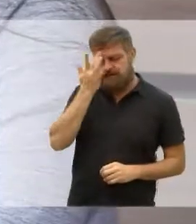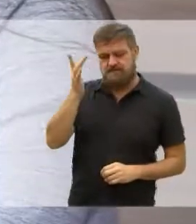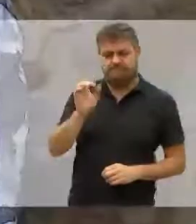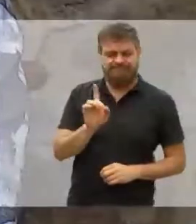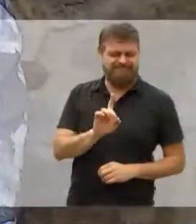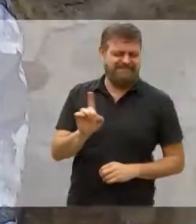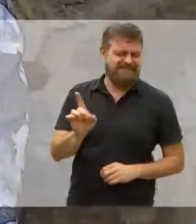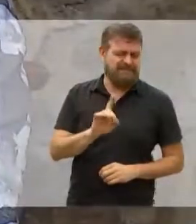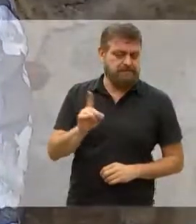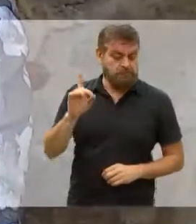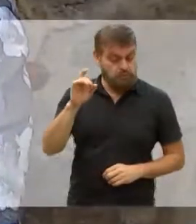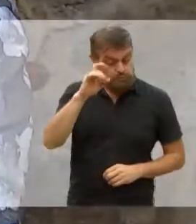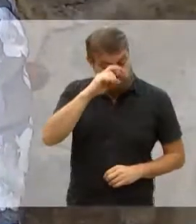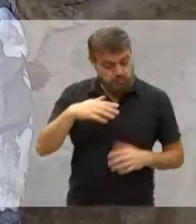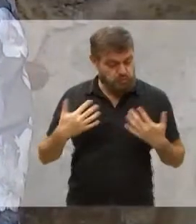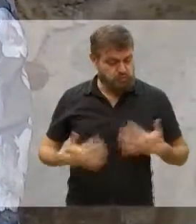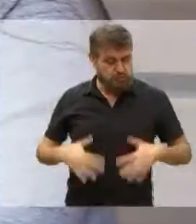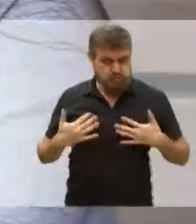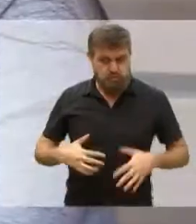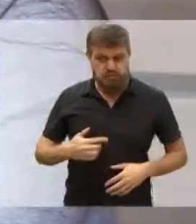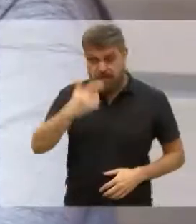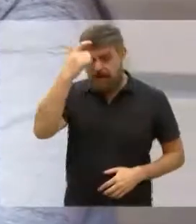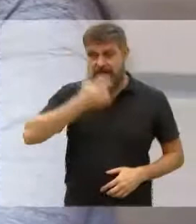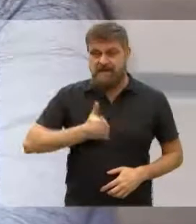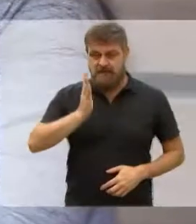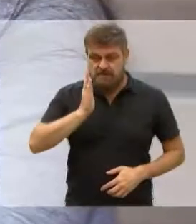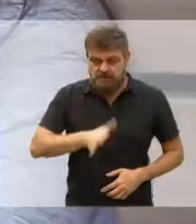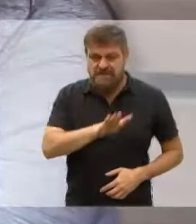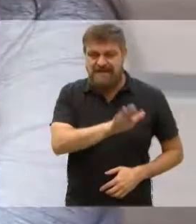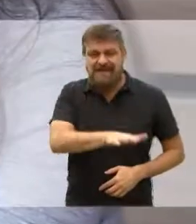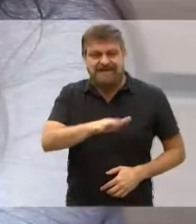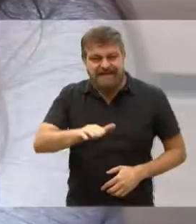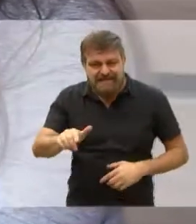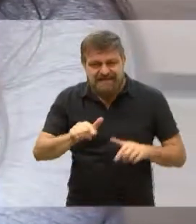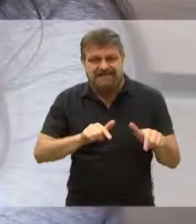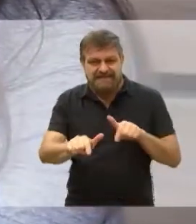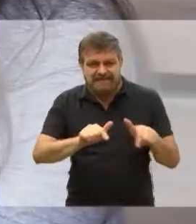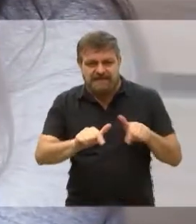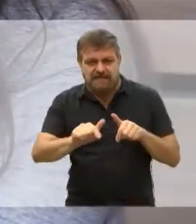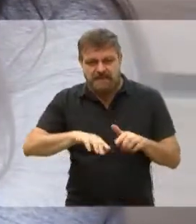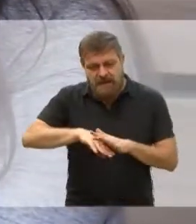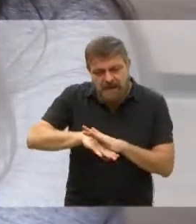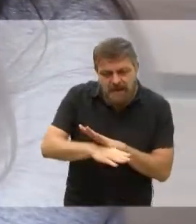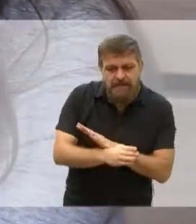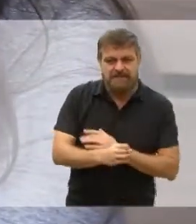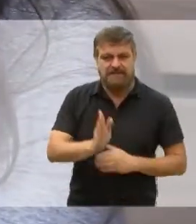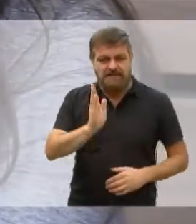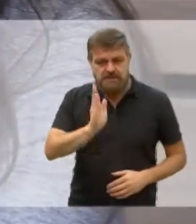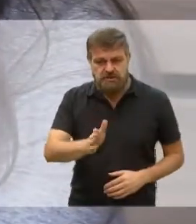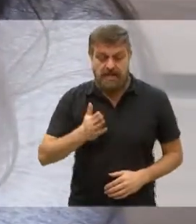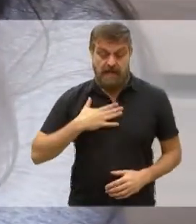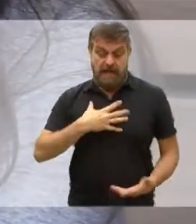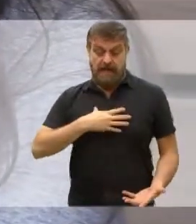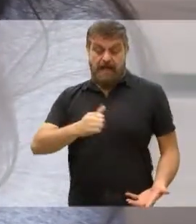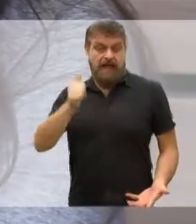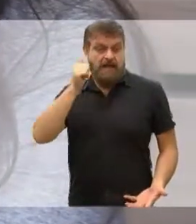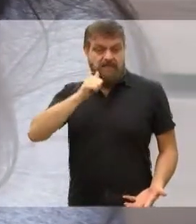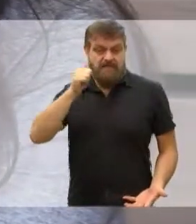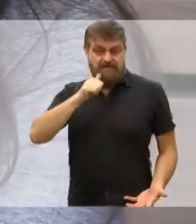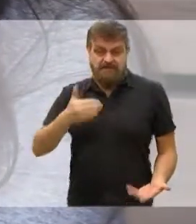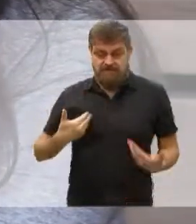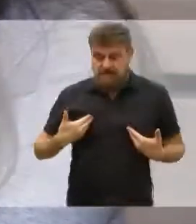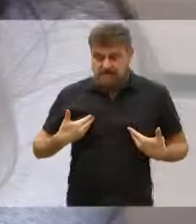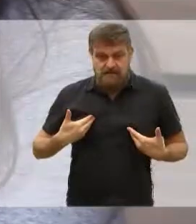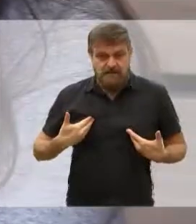é fácil, né? Mas como eu já trabalhava com criança e para mim, assim, era minha